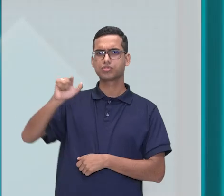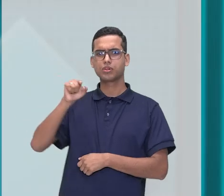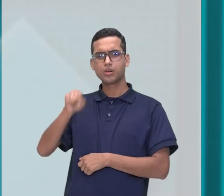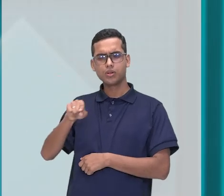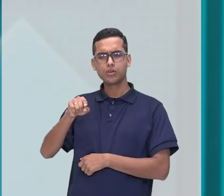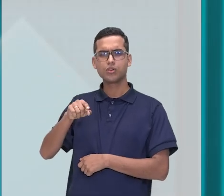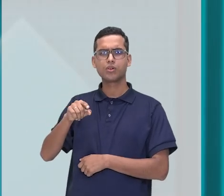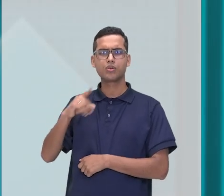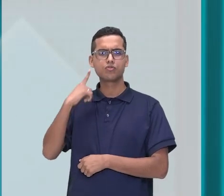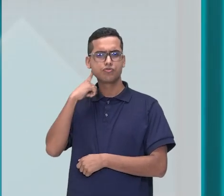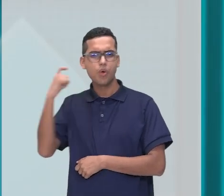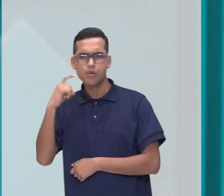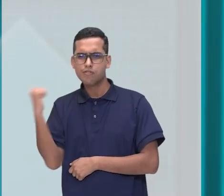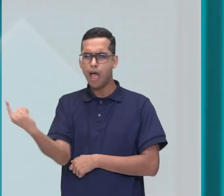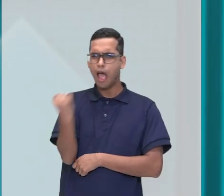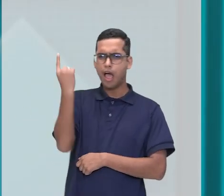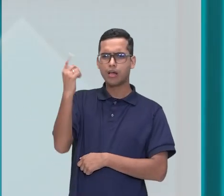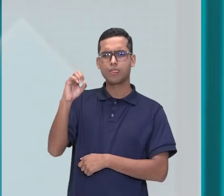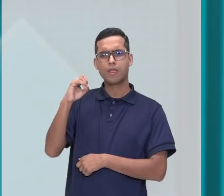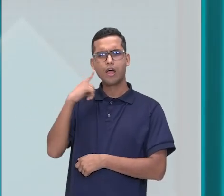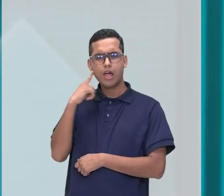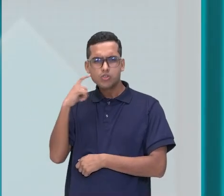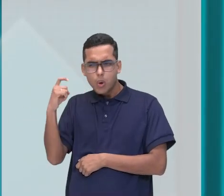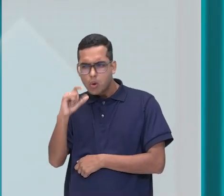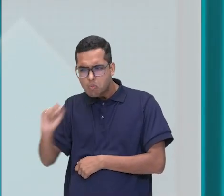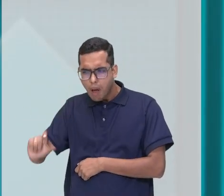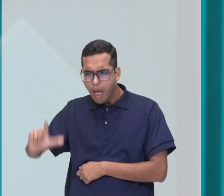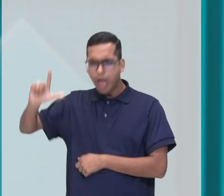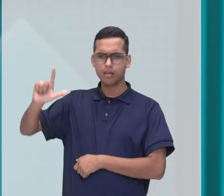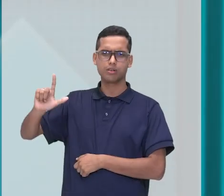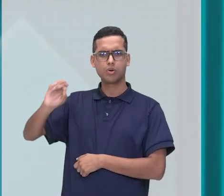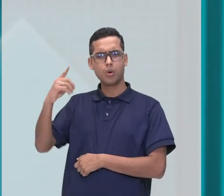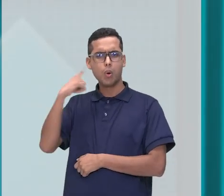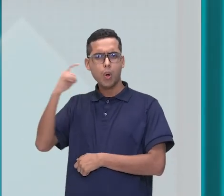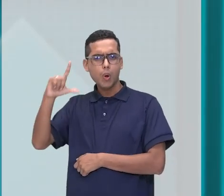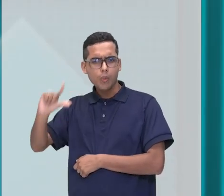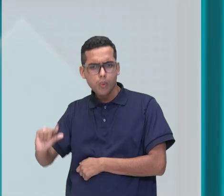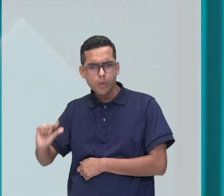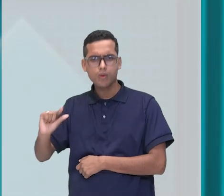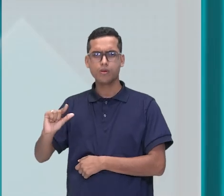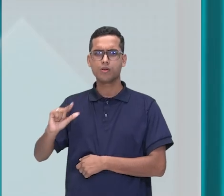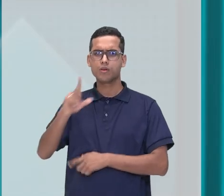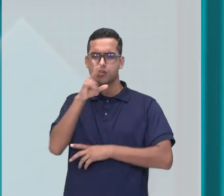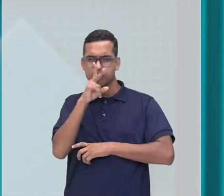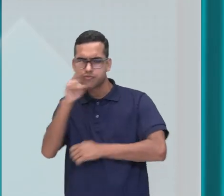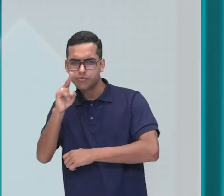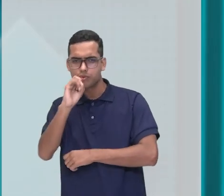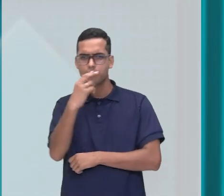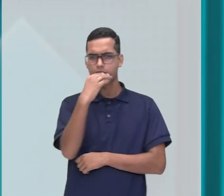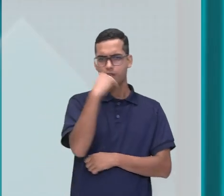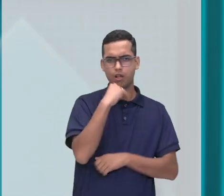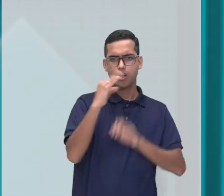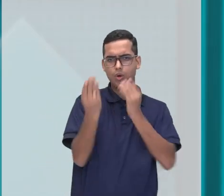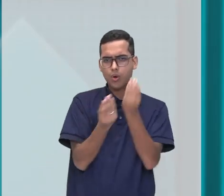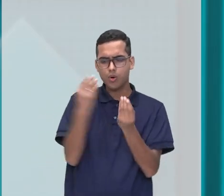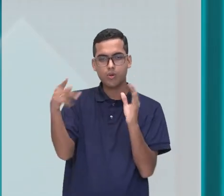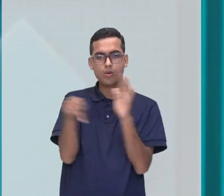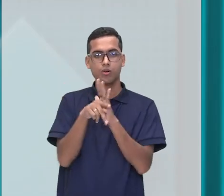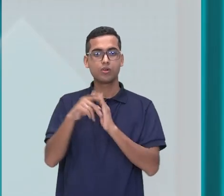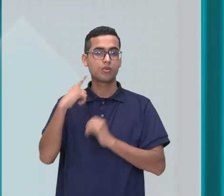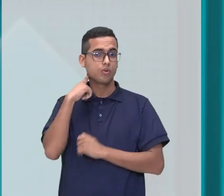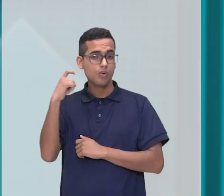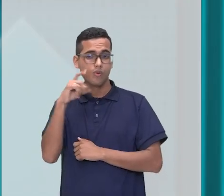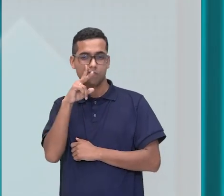som está muito alto ou então está baixo, mas sim o som está intenso e o som está fraco. Então são sons